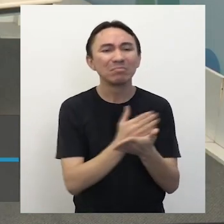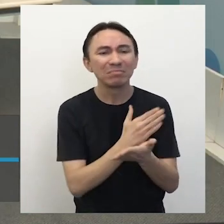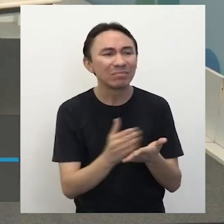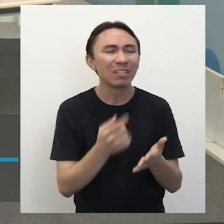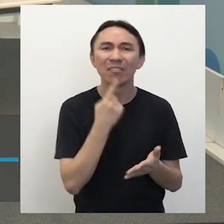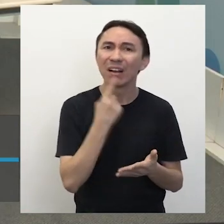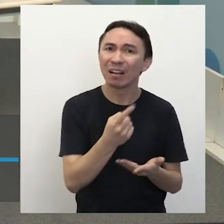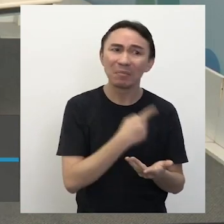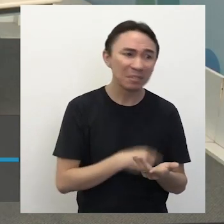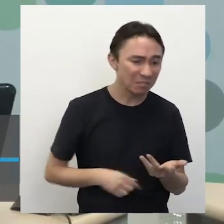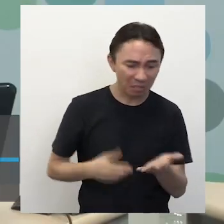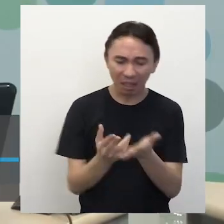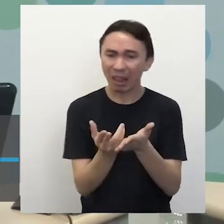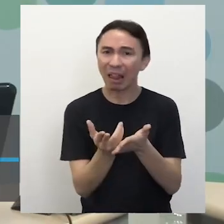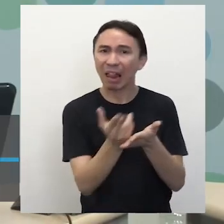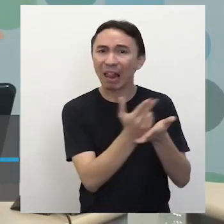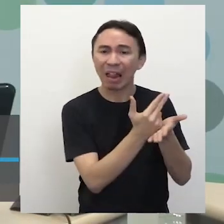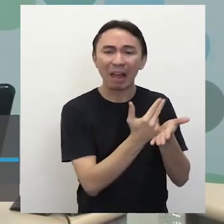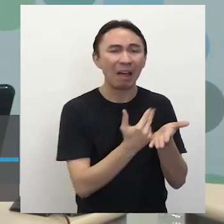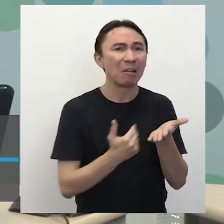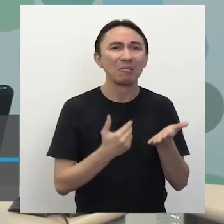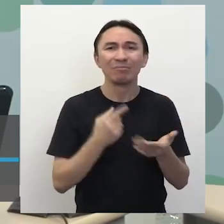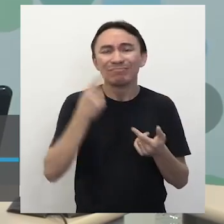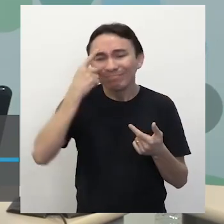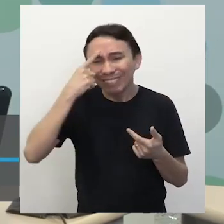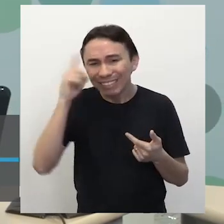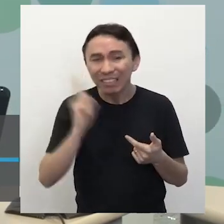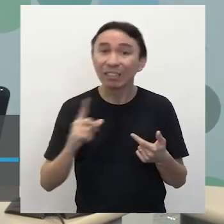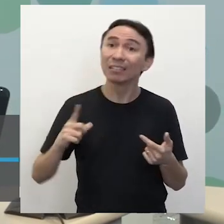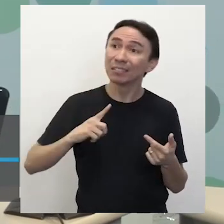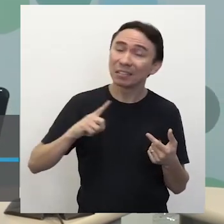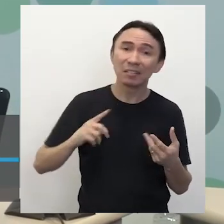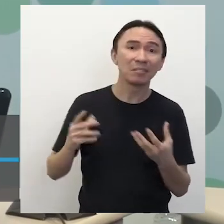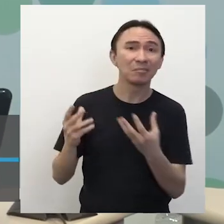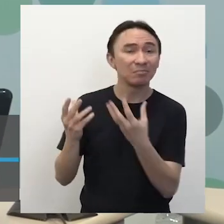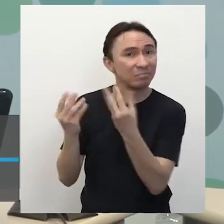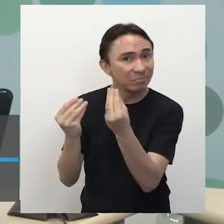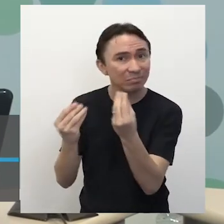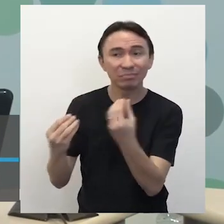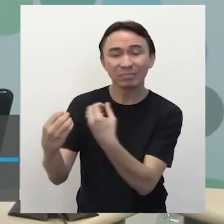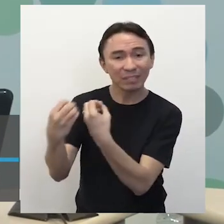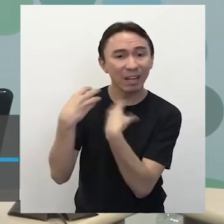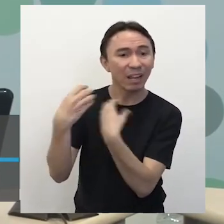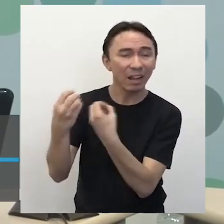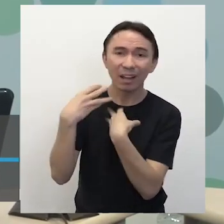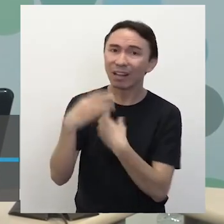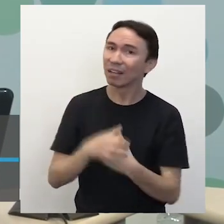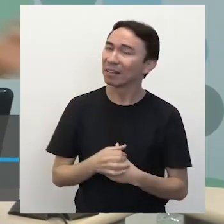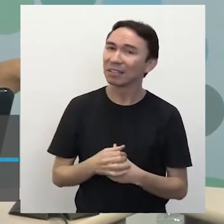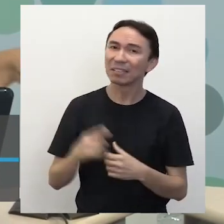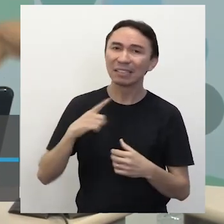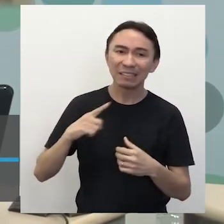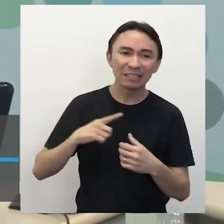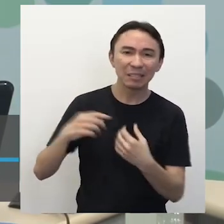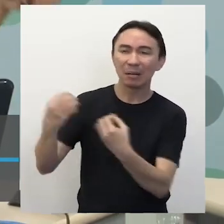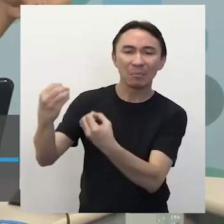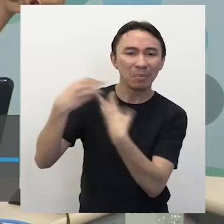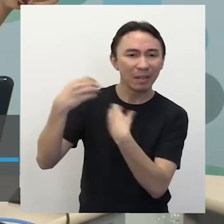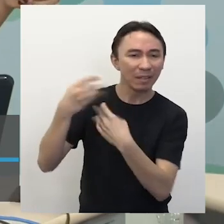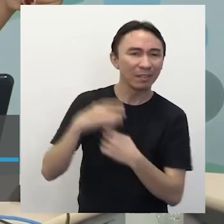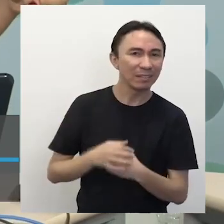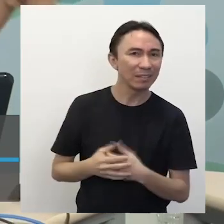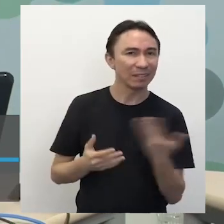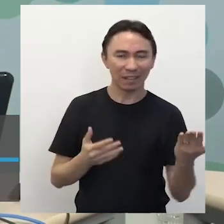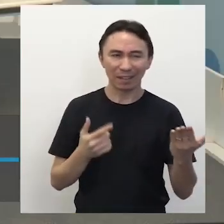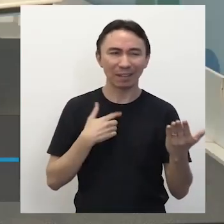desenhar, gente, mas vá até esses perfis, eles ensinam. Essas alunas são incríveis. Elas ensinam Cavaleiros do Zodíaco, você conhece?